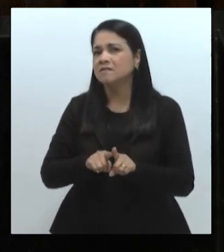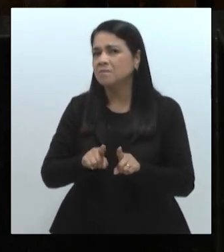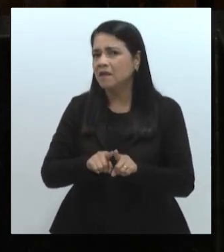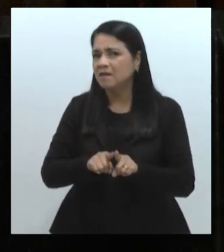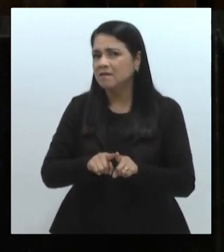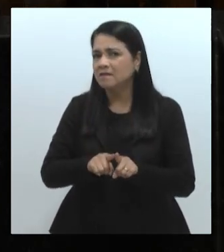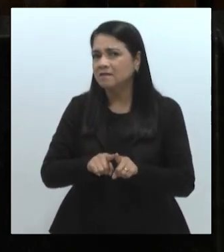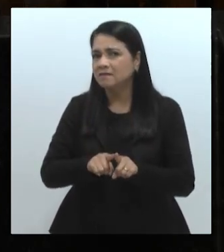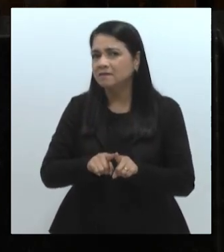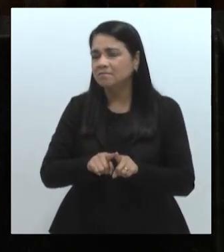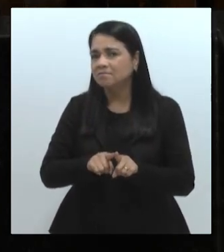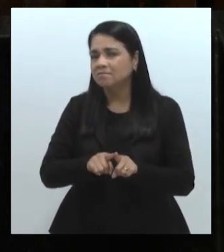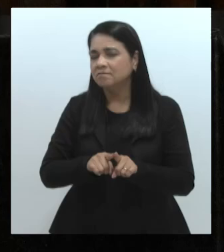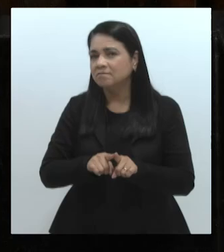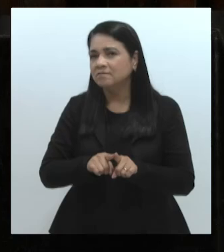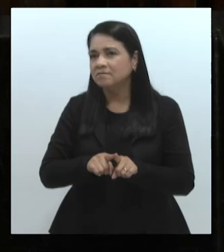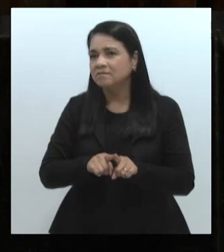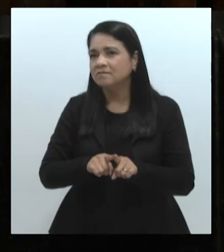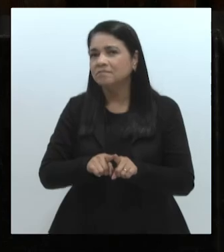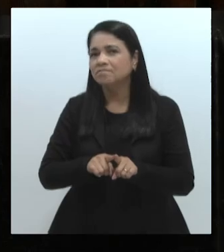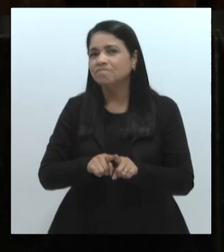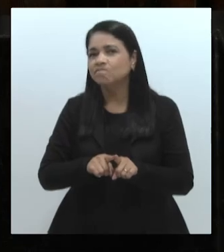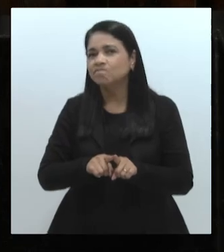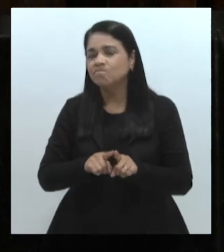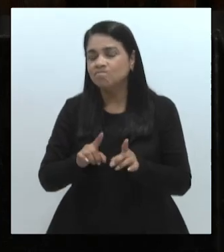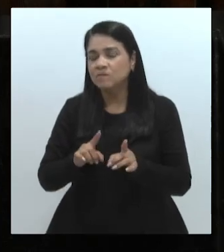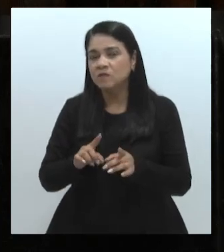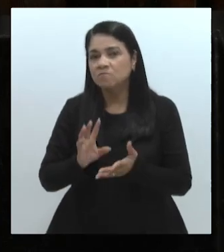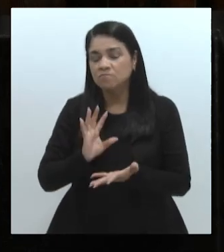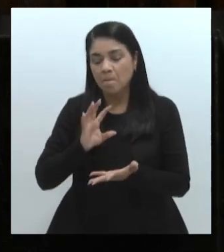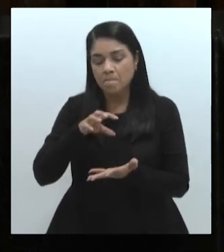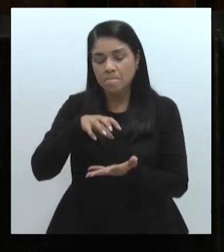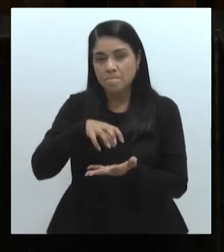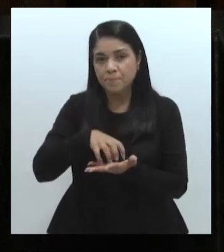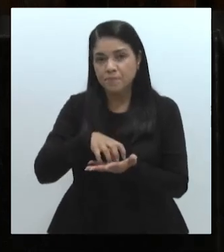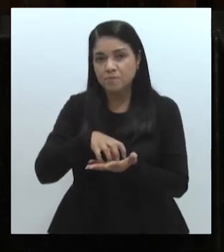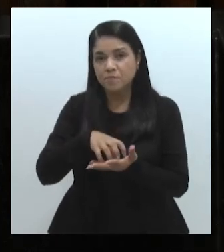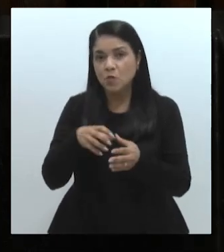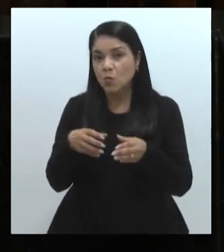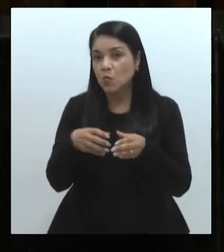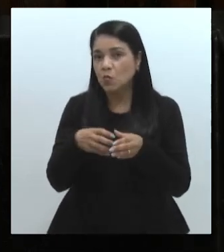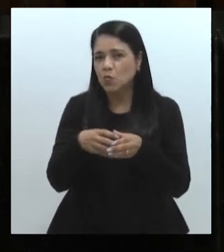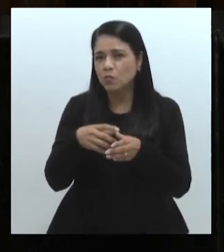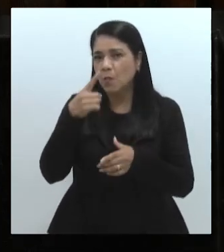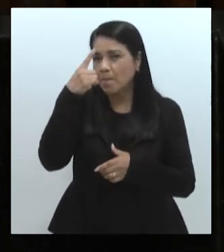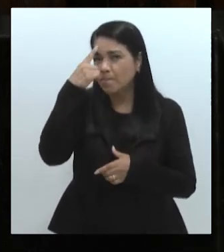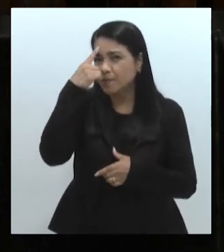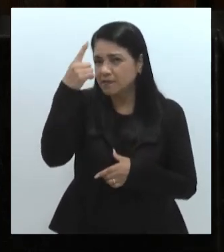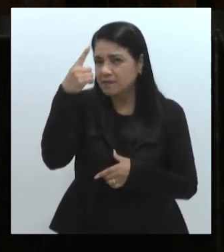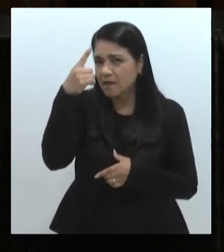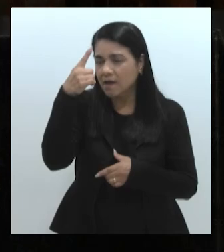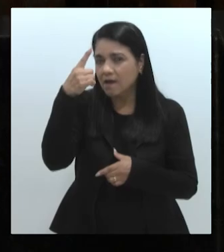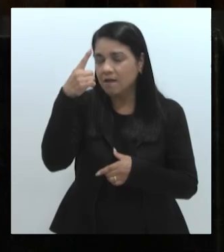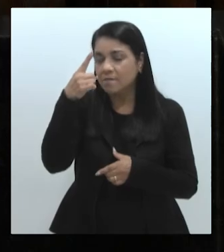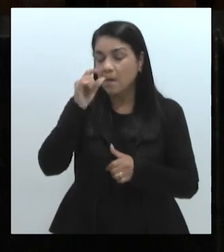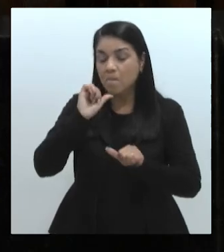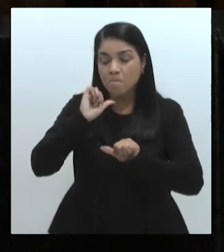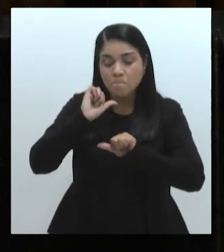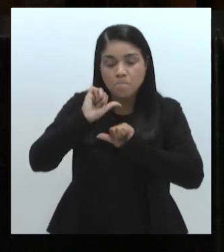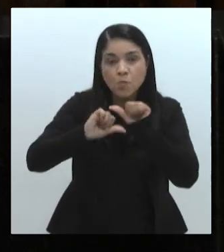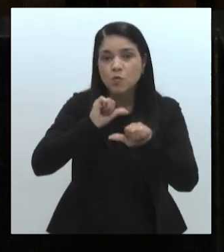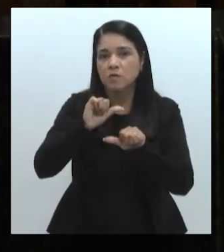de que a gente tem que formar uma unidade de pensamento para reverter esse